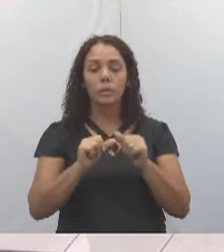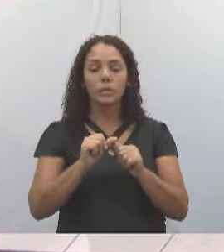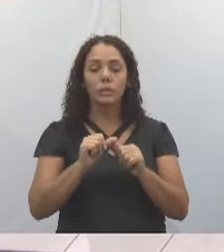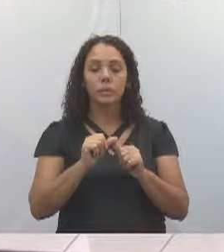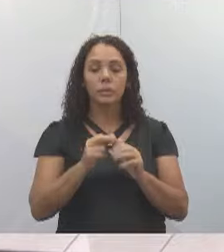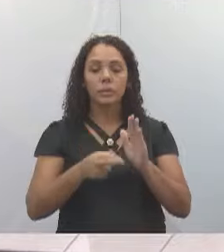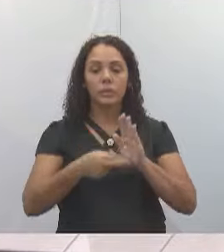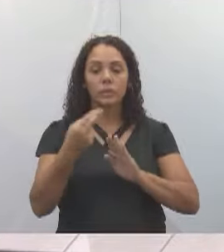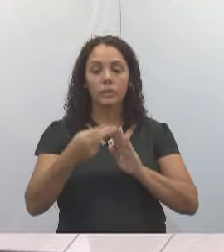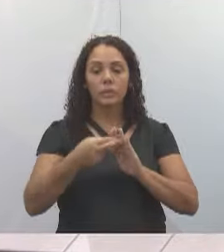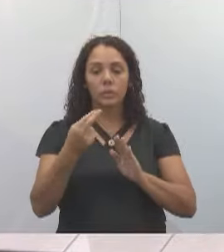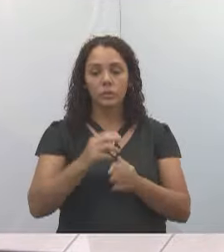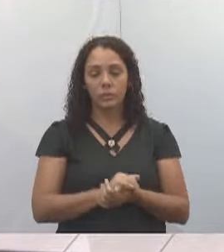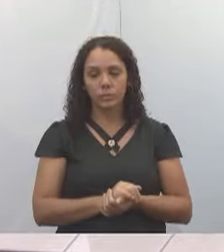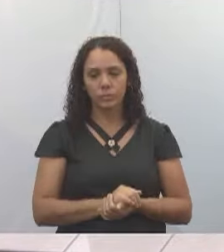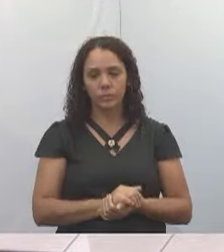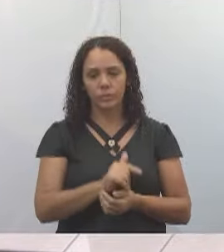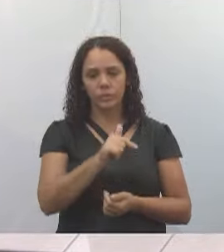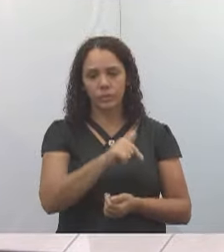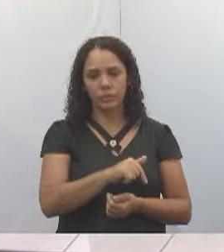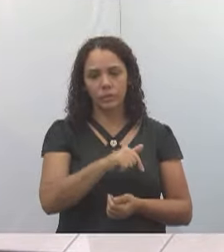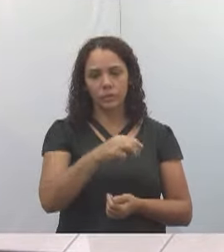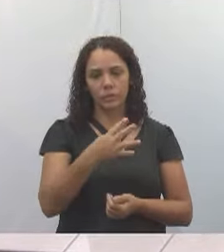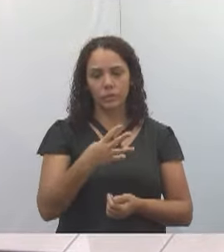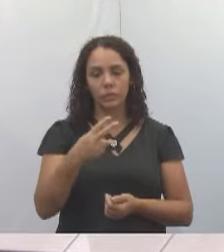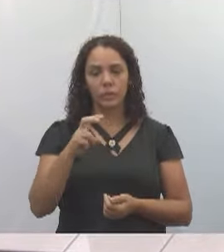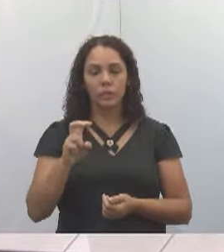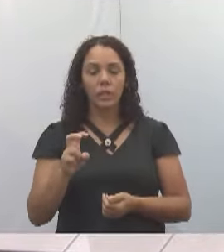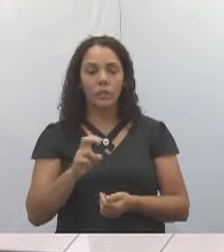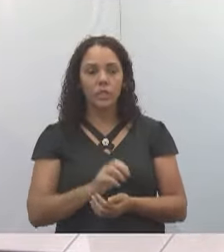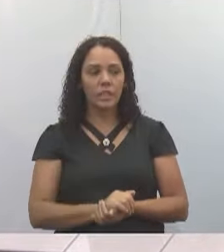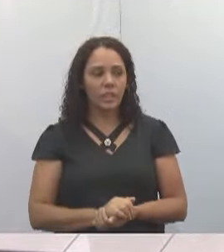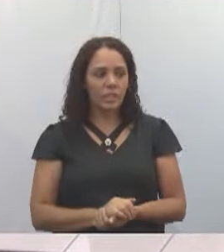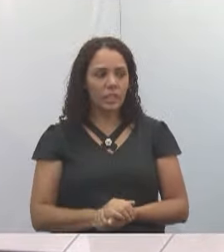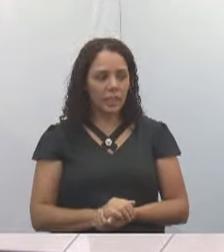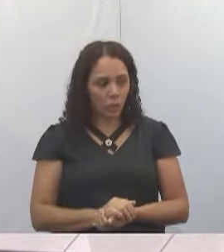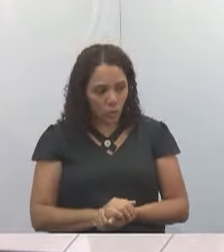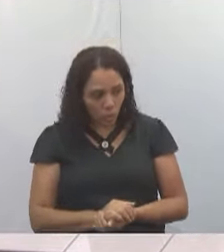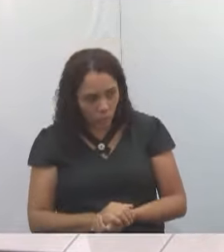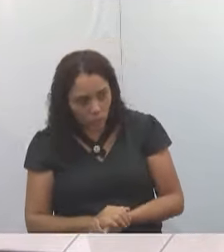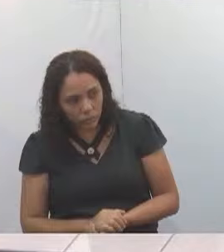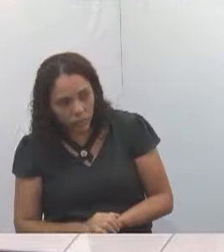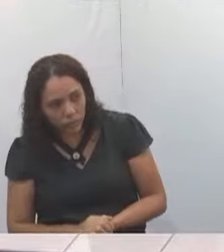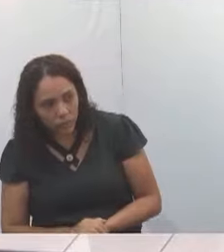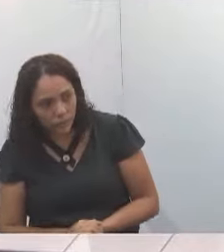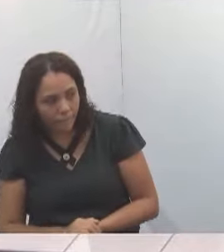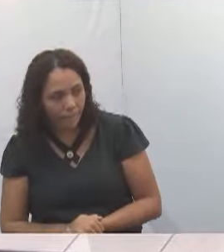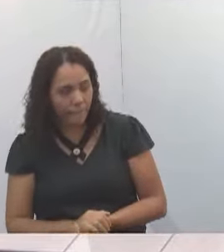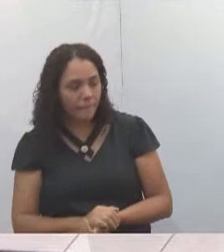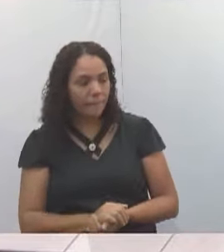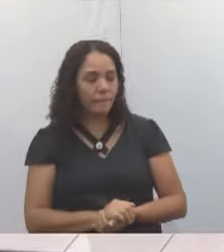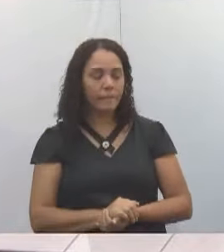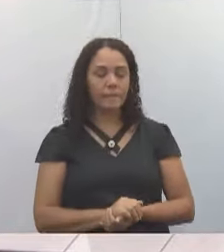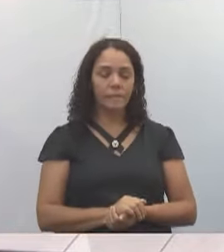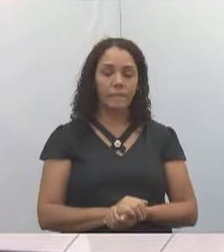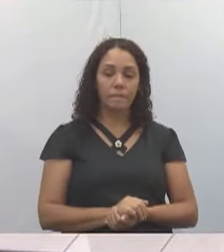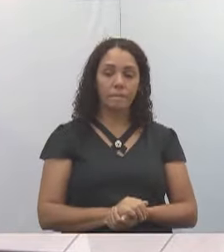745/2022. Regimento interno da Câmara Municipal de Jacareí, referente à ordem das fases da sessão